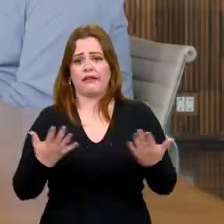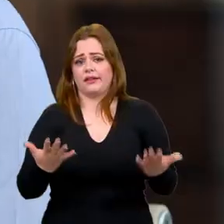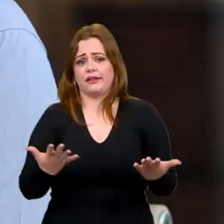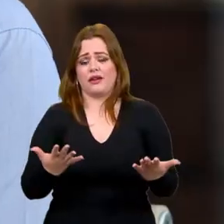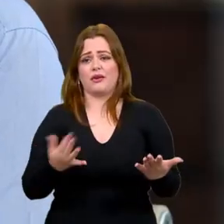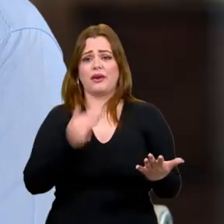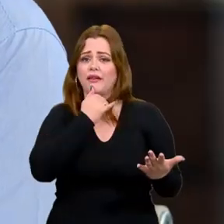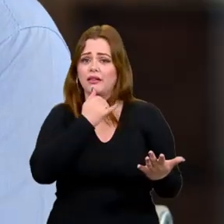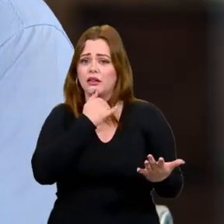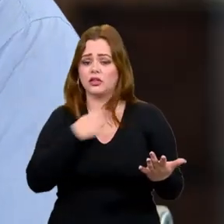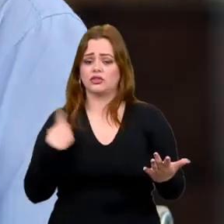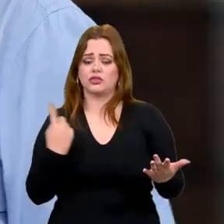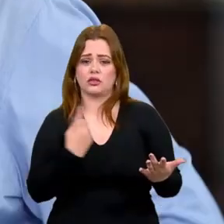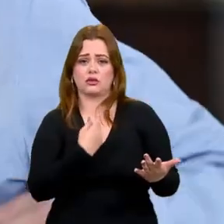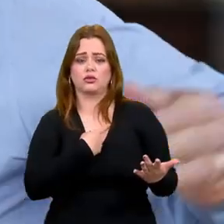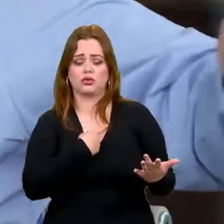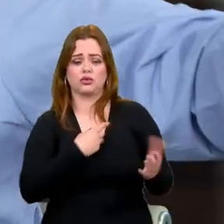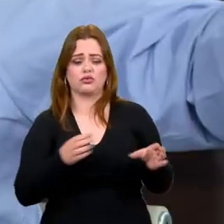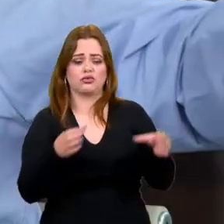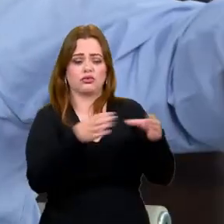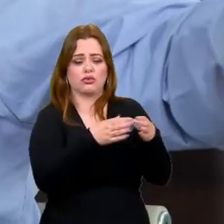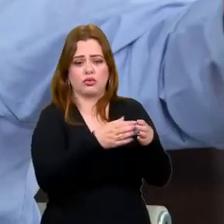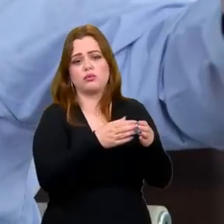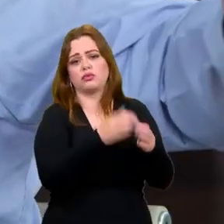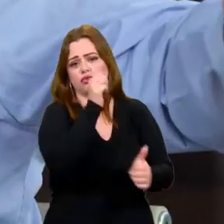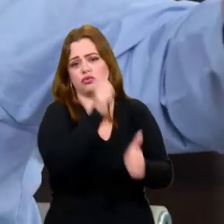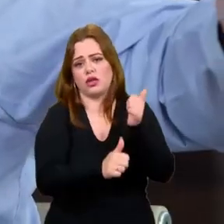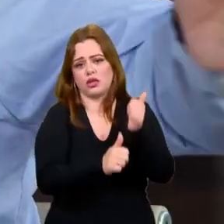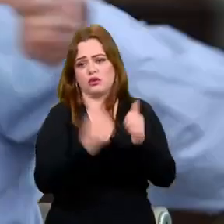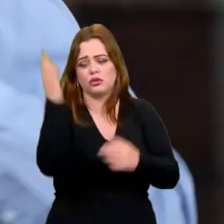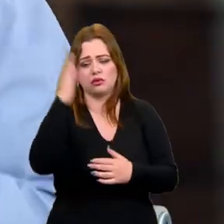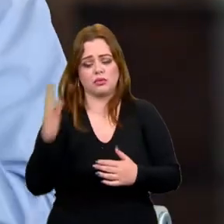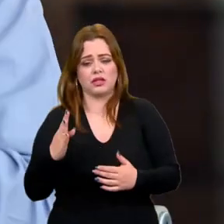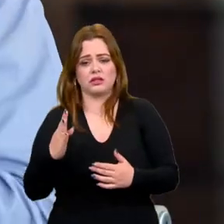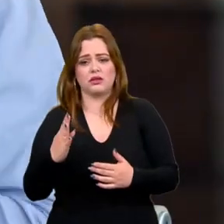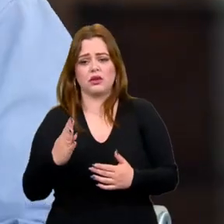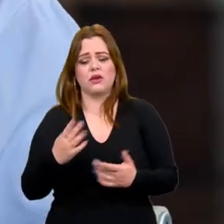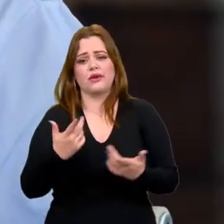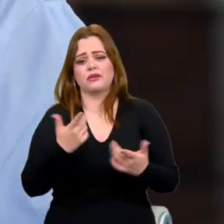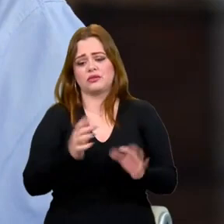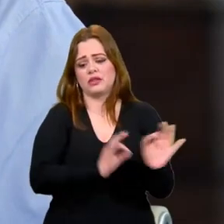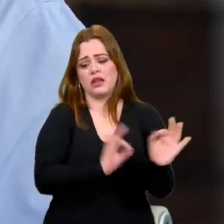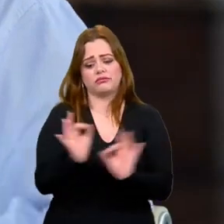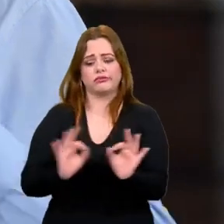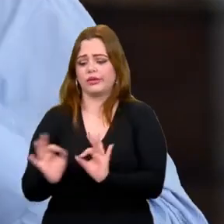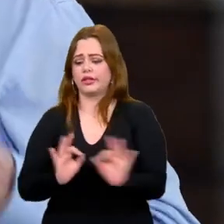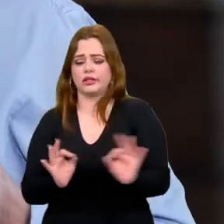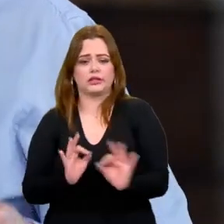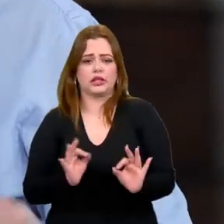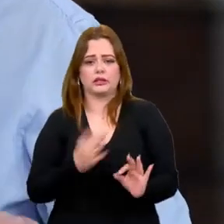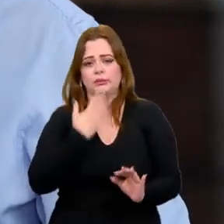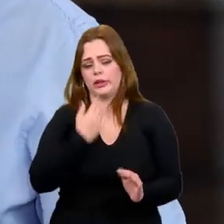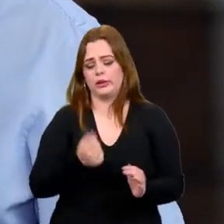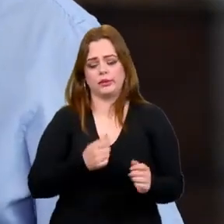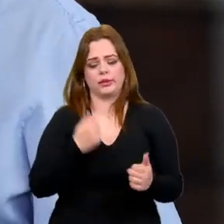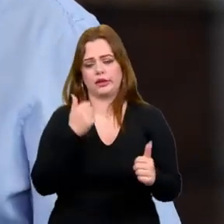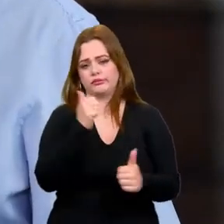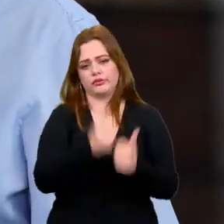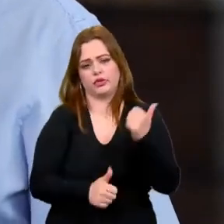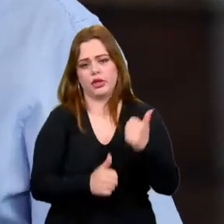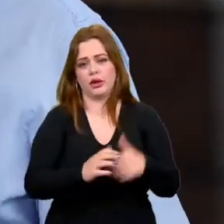esteja preparada para disputar o grande evento esse dia de ouvir a seleção sub-20 brasileira com jogadores